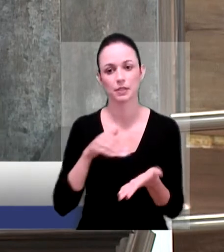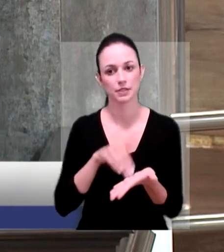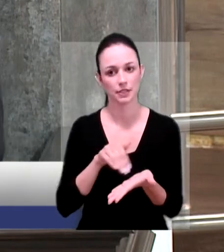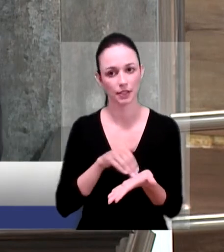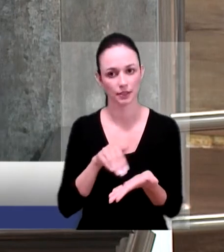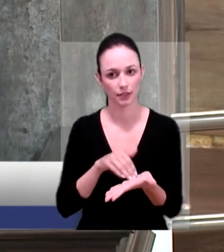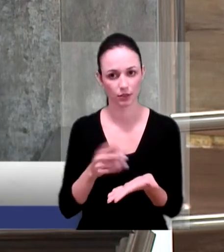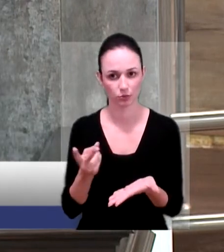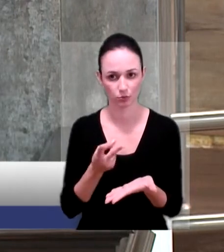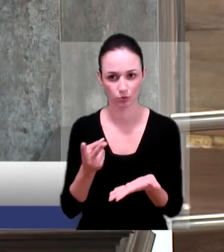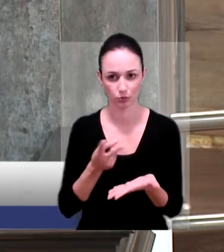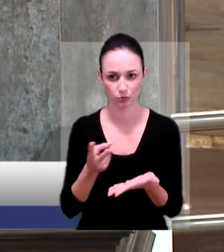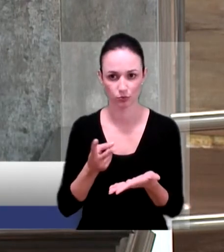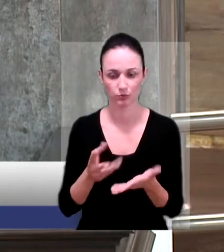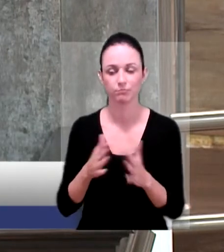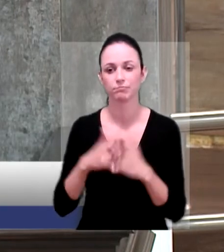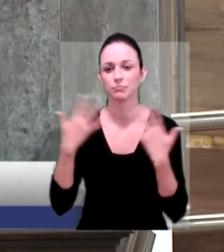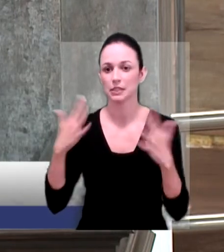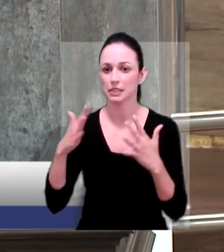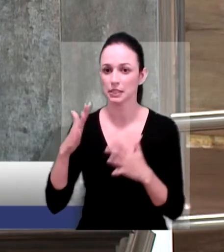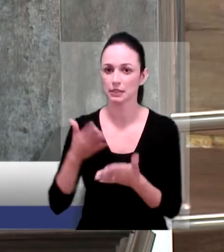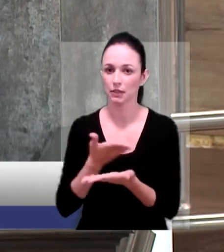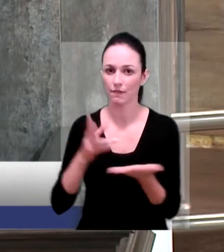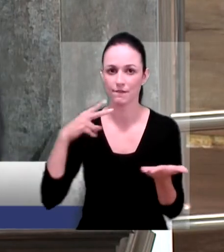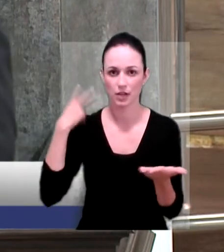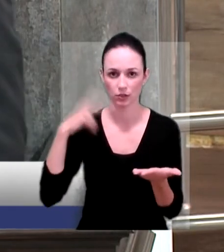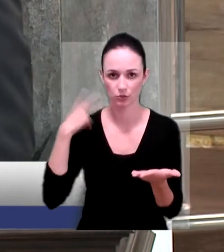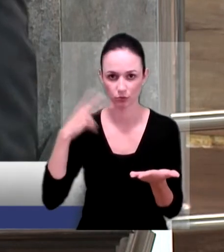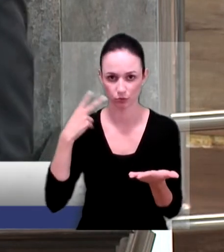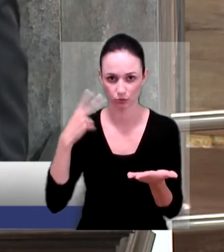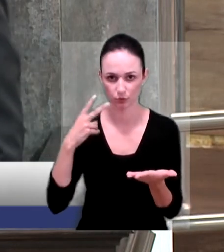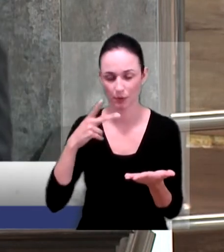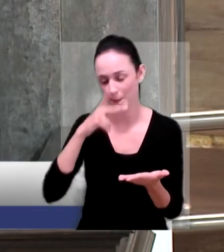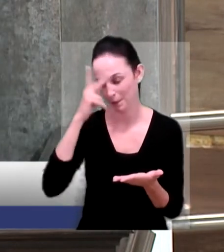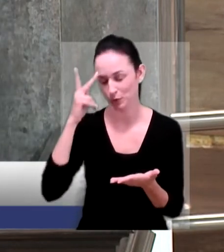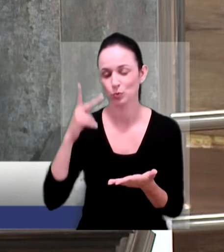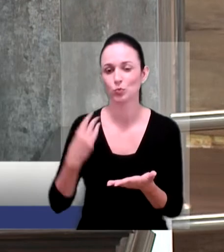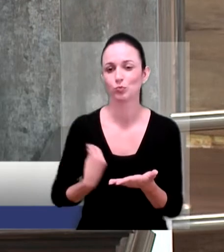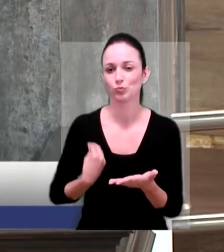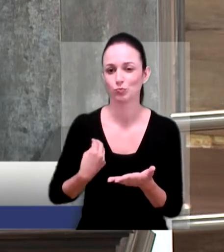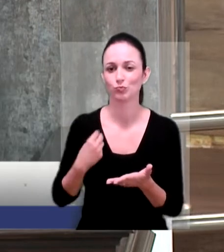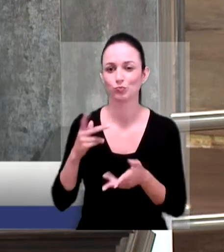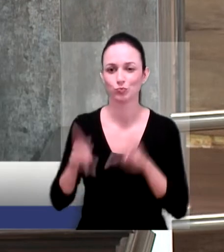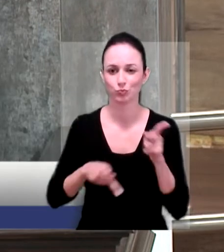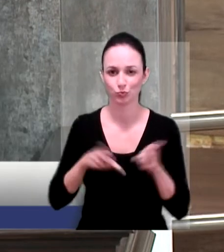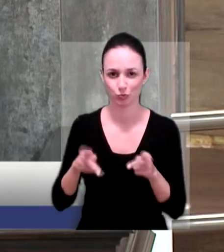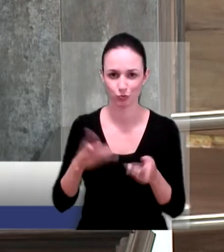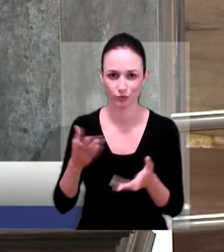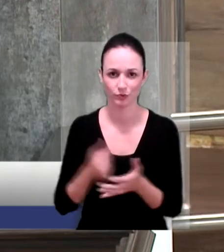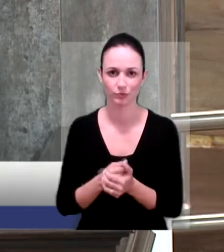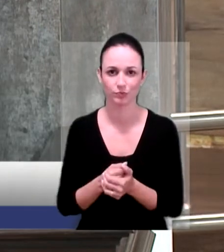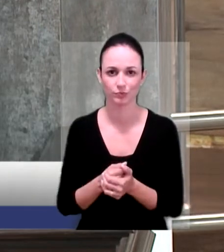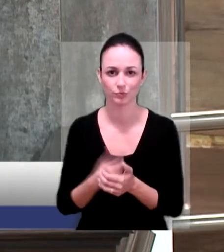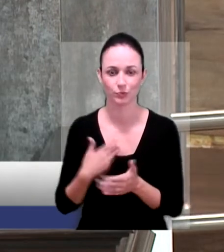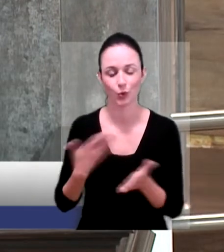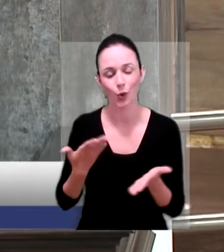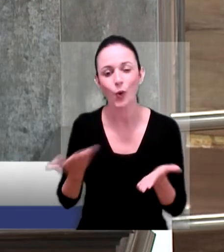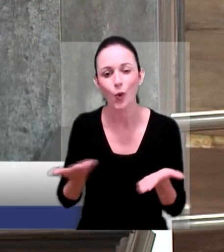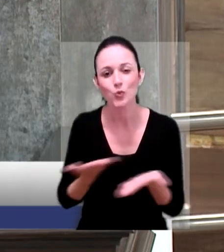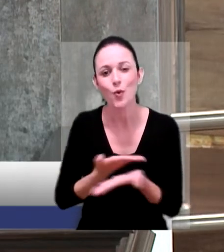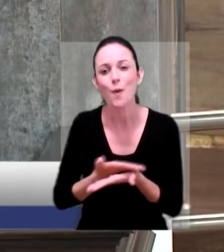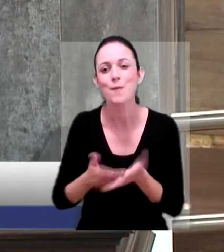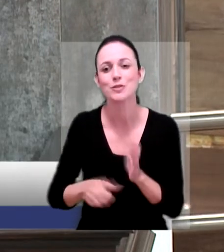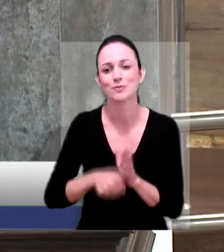parabenizar os nobres vereadores, o pessoal público aí. Sou debutante hoje aqui na tribuna